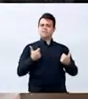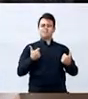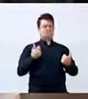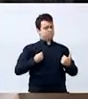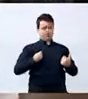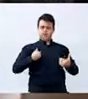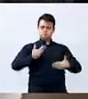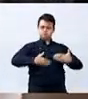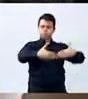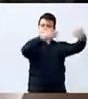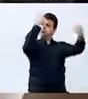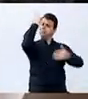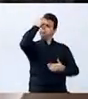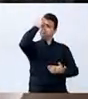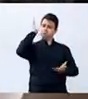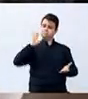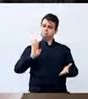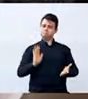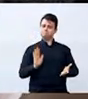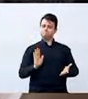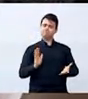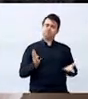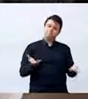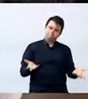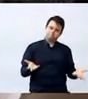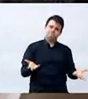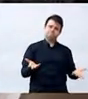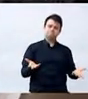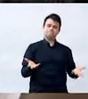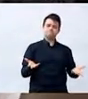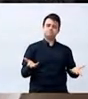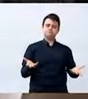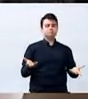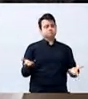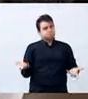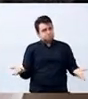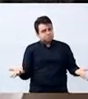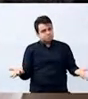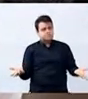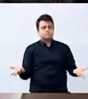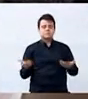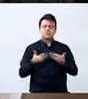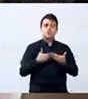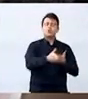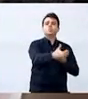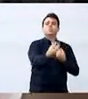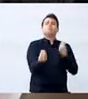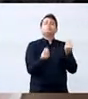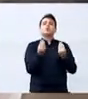tá continuando ao normal, né? E então daí em diante